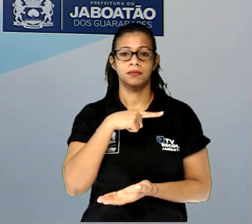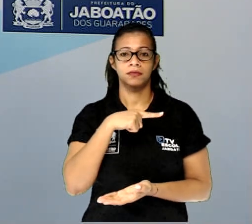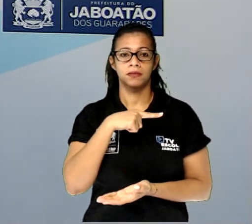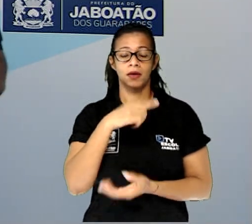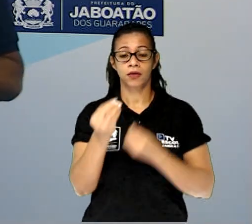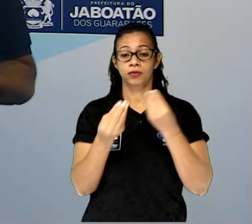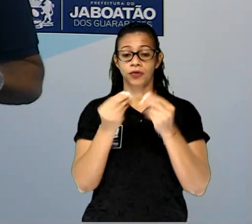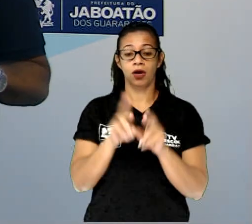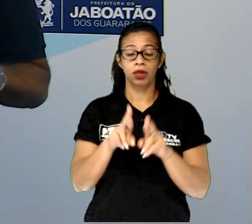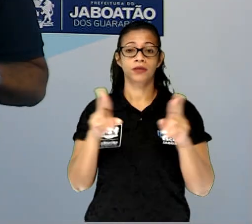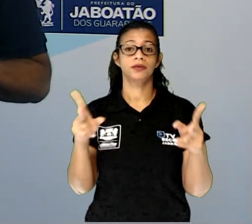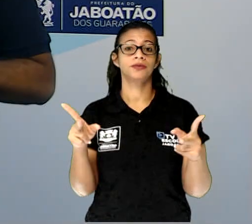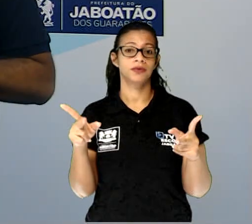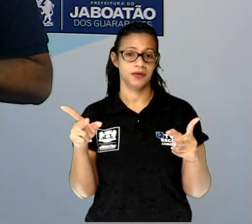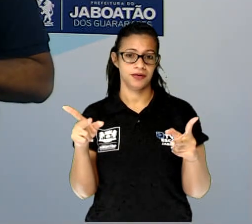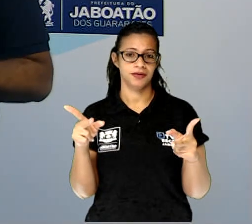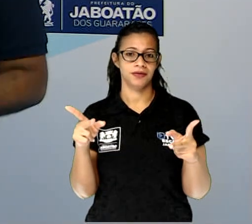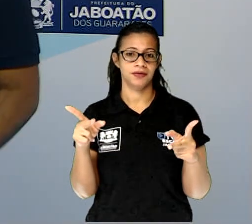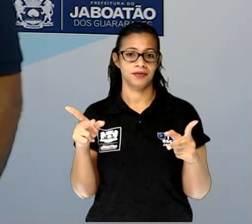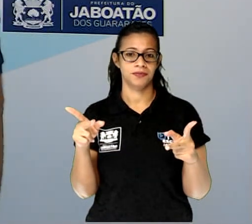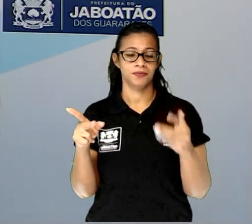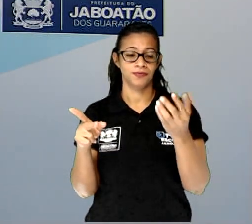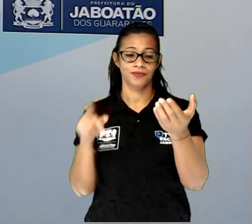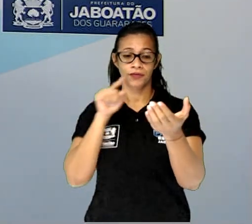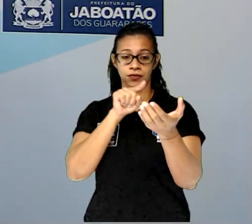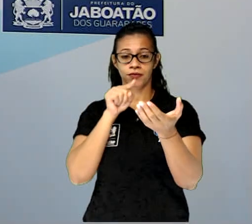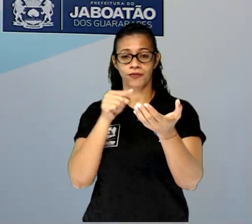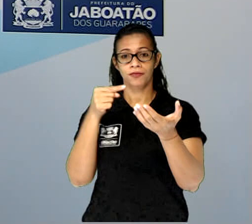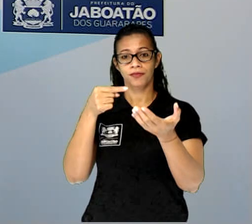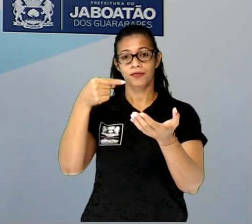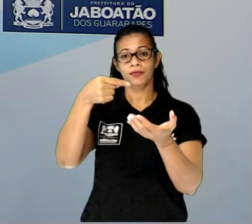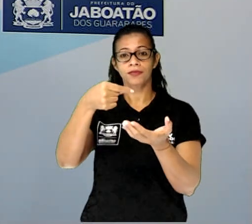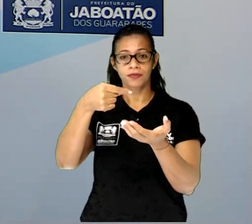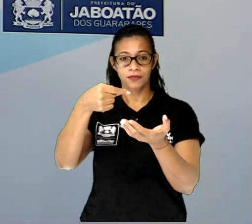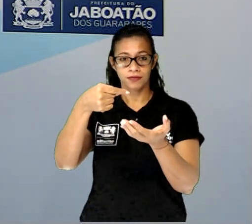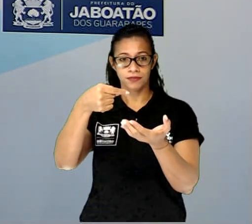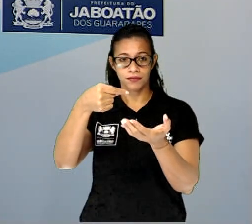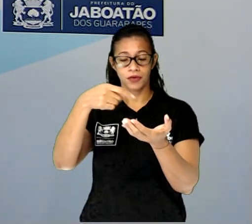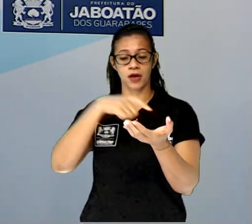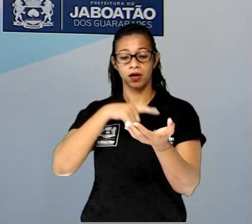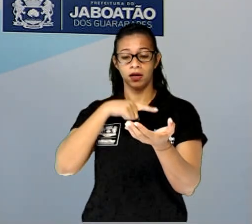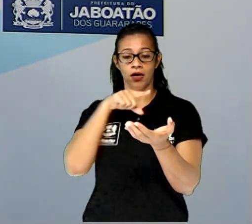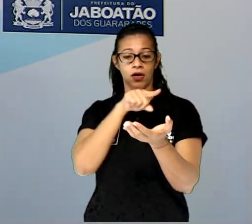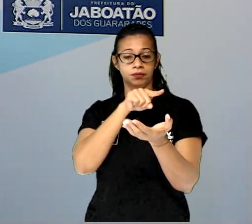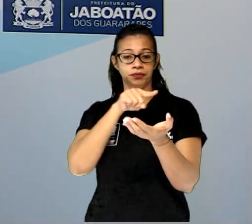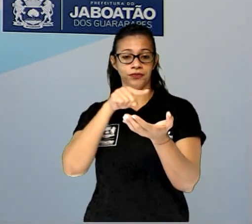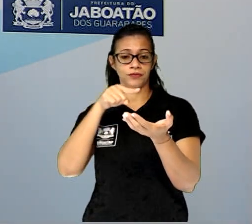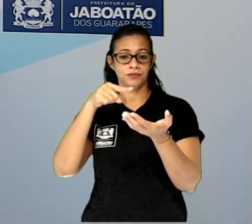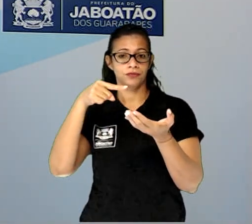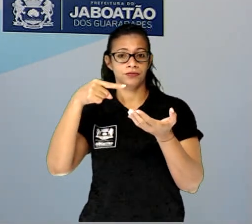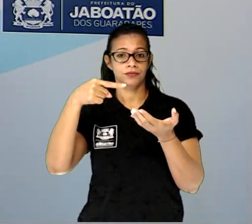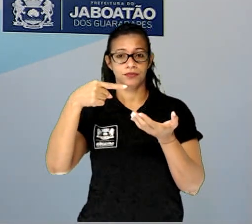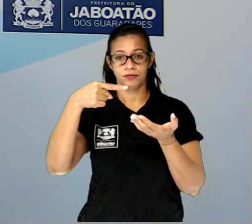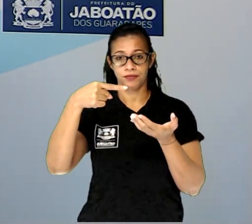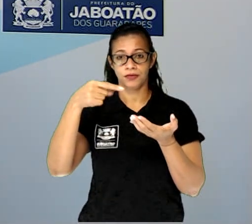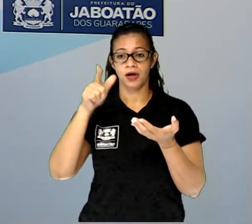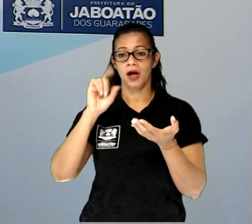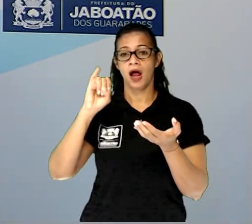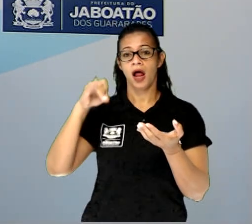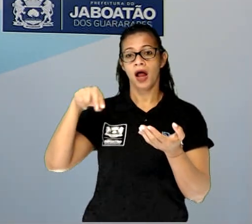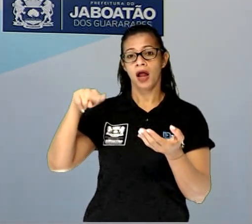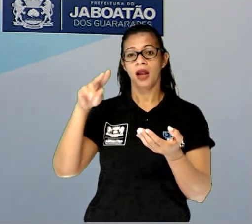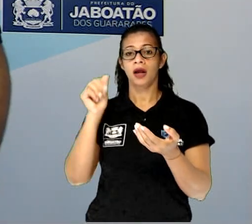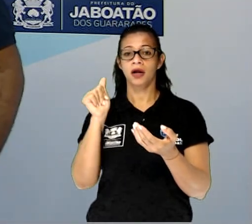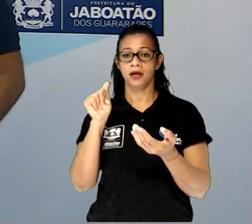dela em cada um dos pontos, né? A gente tem lá a linha do Equador, é uma área que recebe uma quantidade